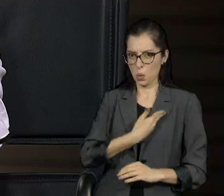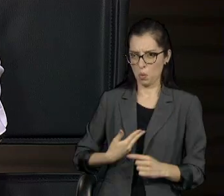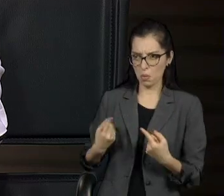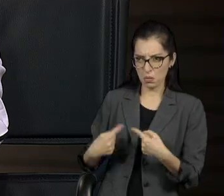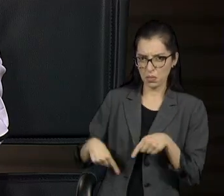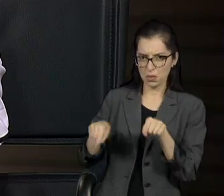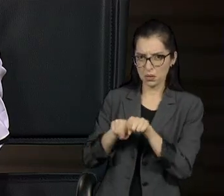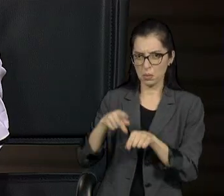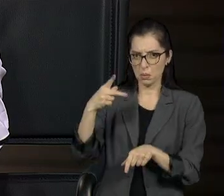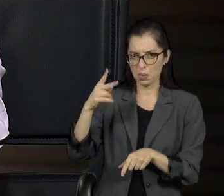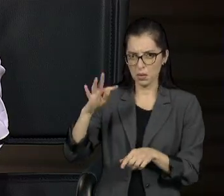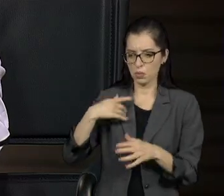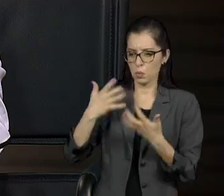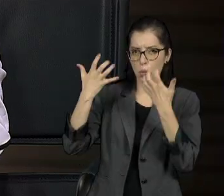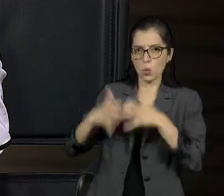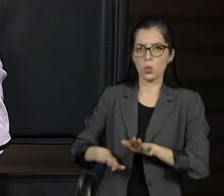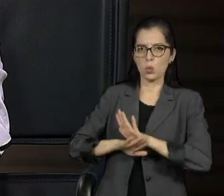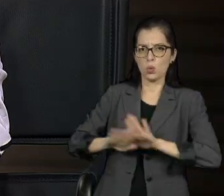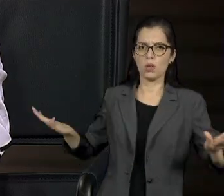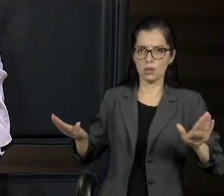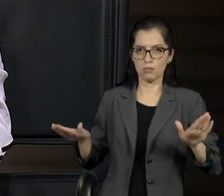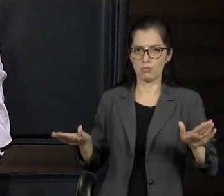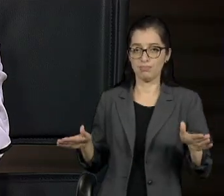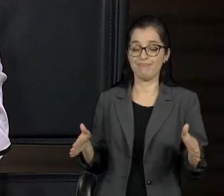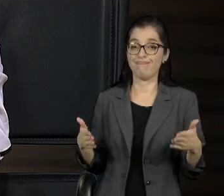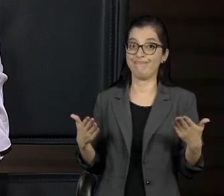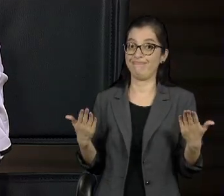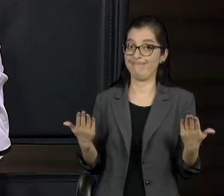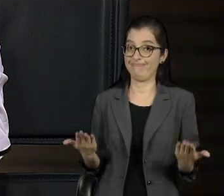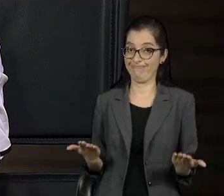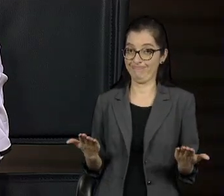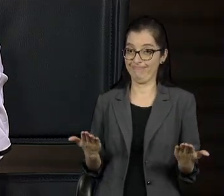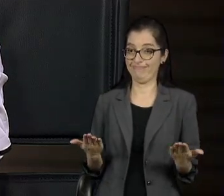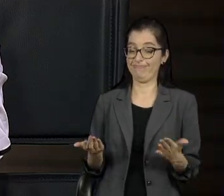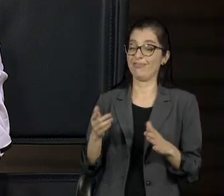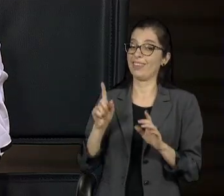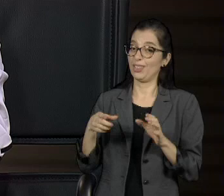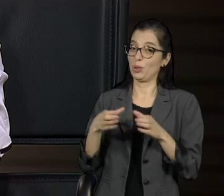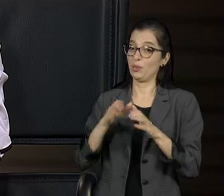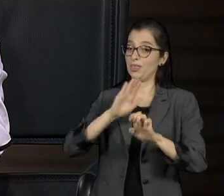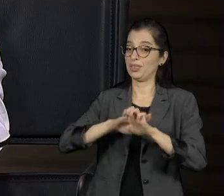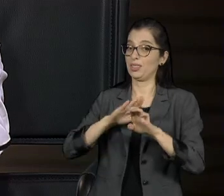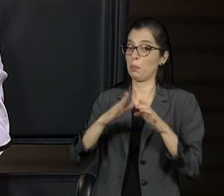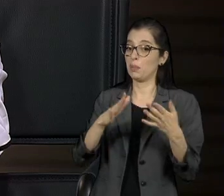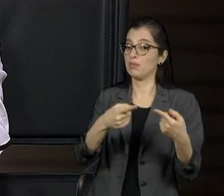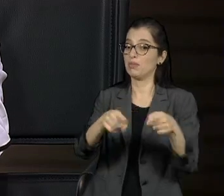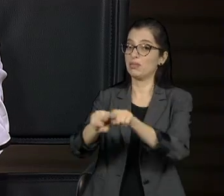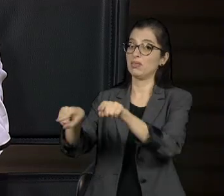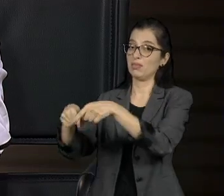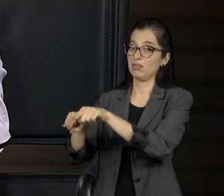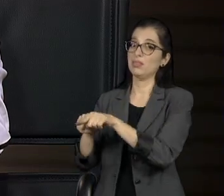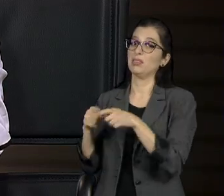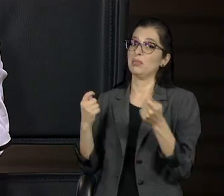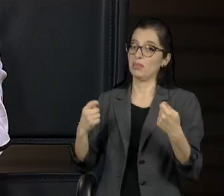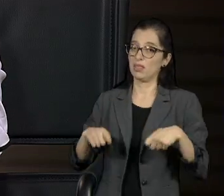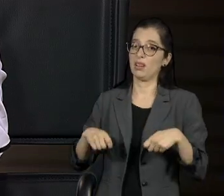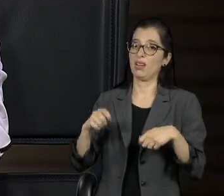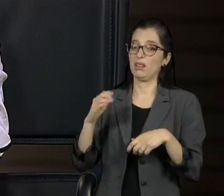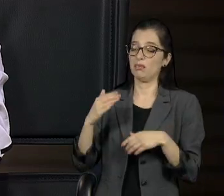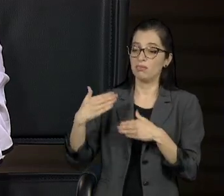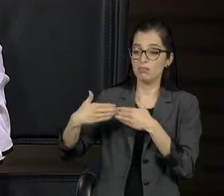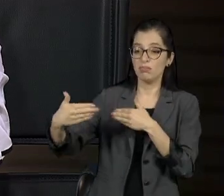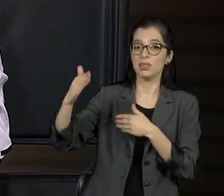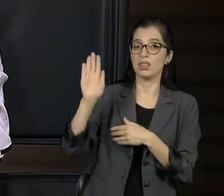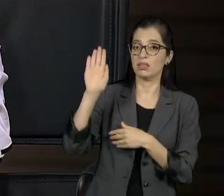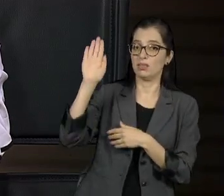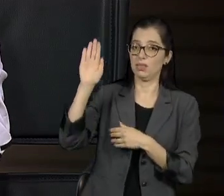em 2022, porque ela não tem o apoio necessário para apresentar vários candidatos, né? Então isso vai fragmentar. Do ponto de